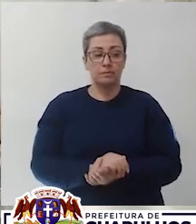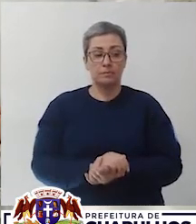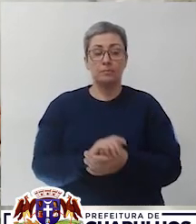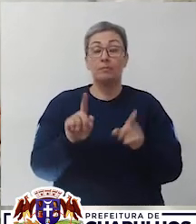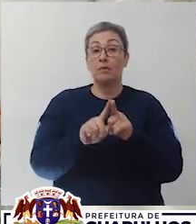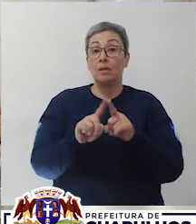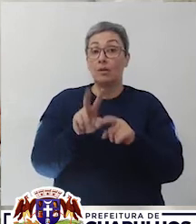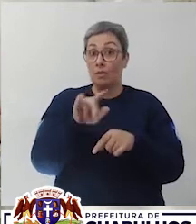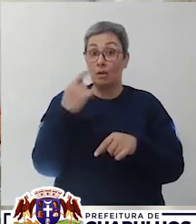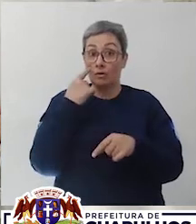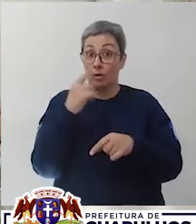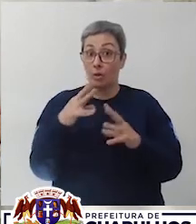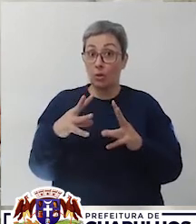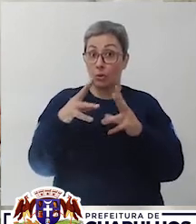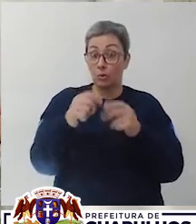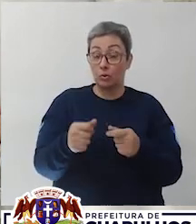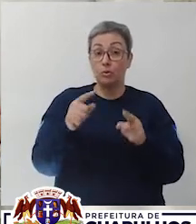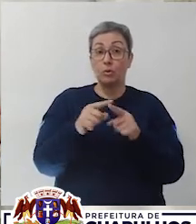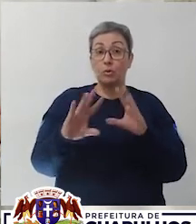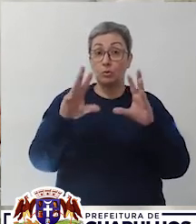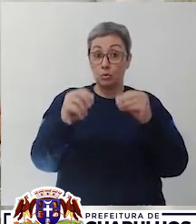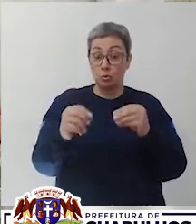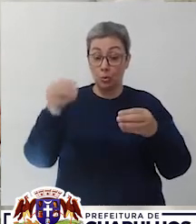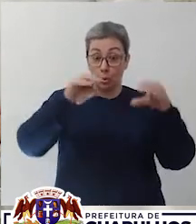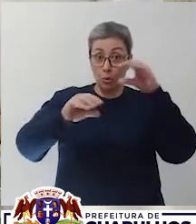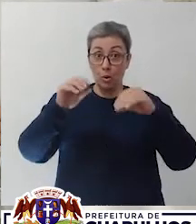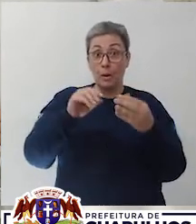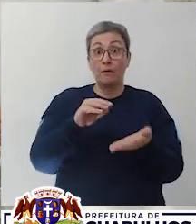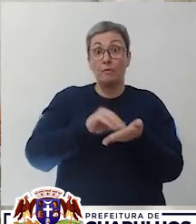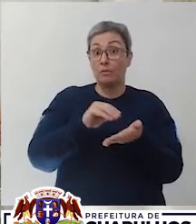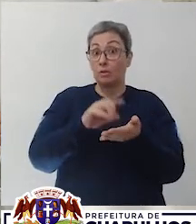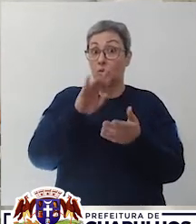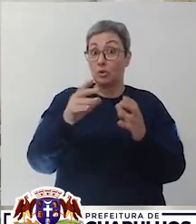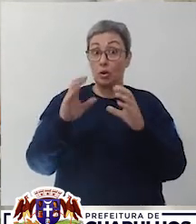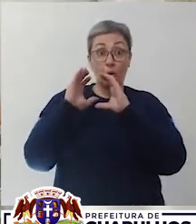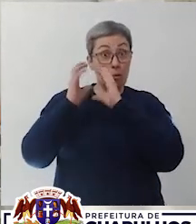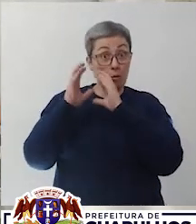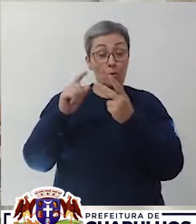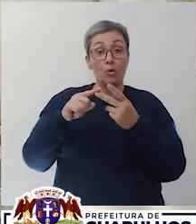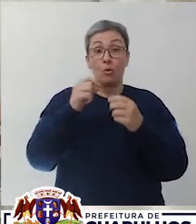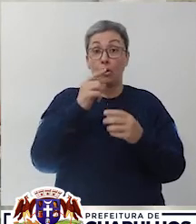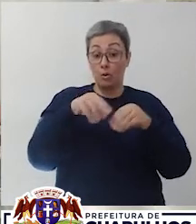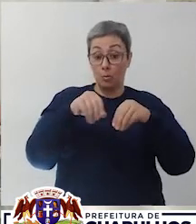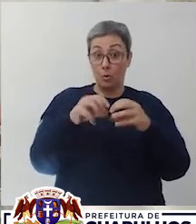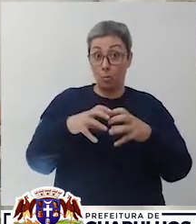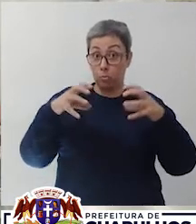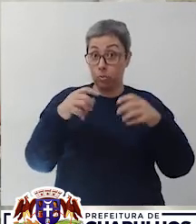E vocês viram, coloquei todos os ingredientes, menos o coco e o fermento, que são os últimos que vai.